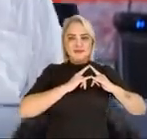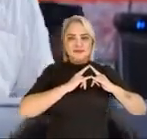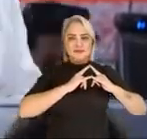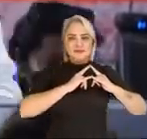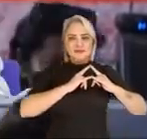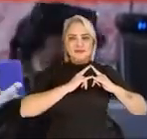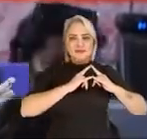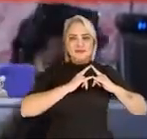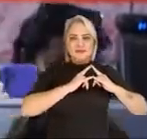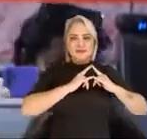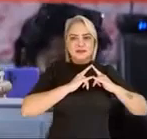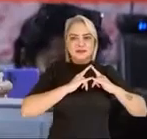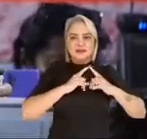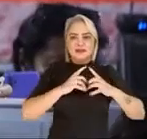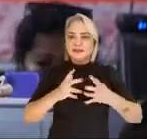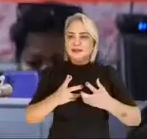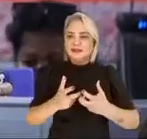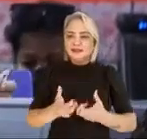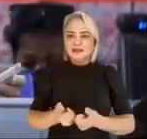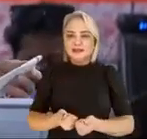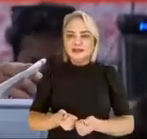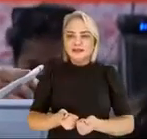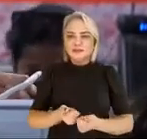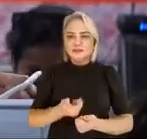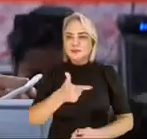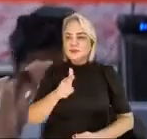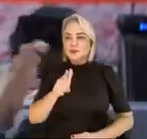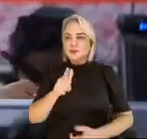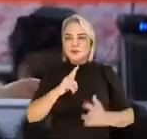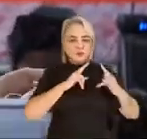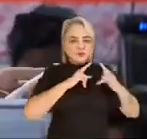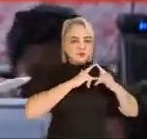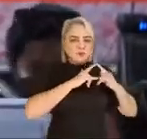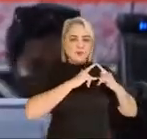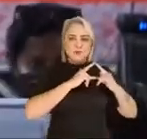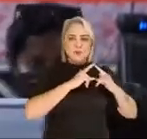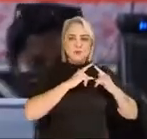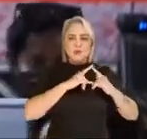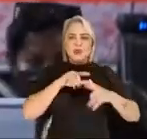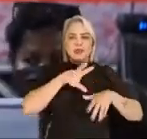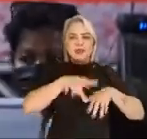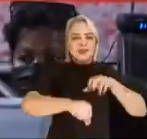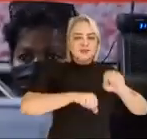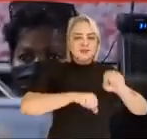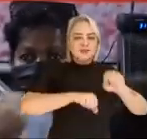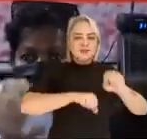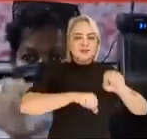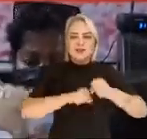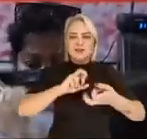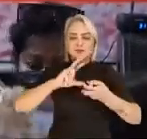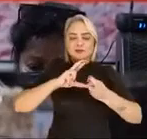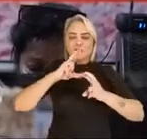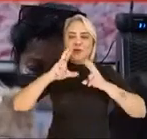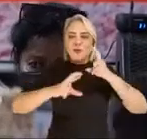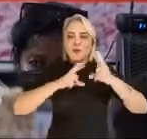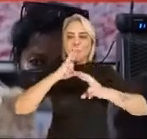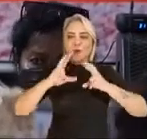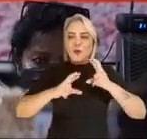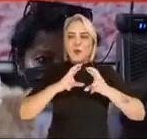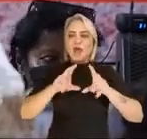tanto os companheiros do movimento dos catadores de materiais recicláveis, quanto os